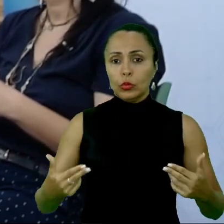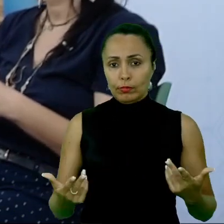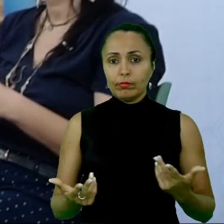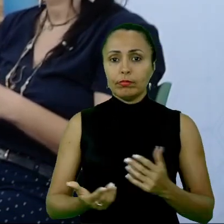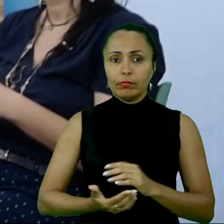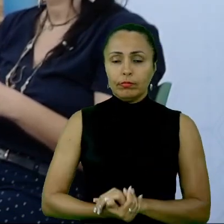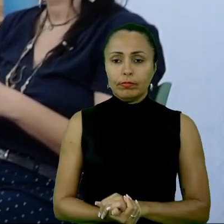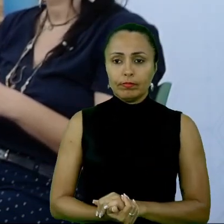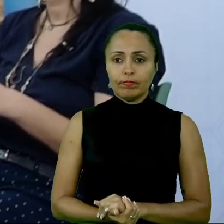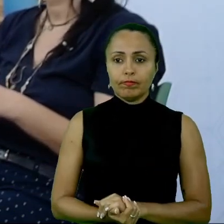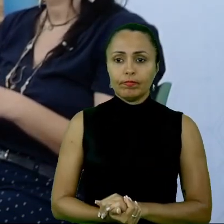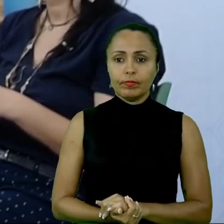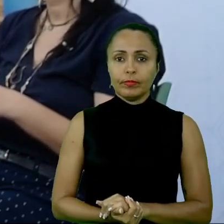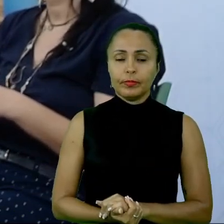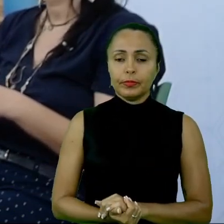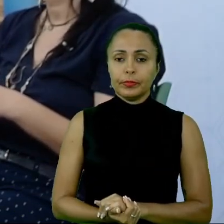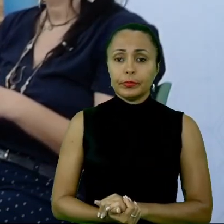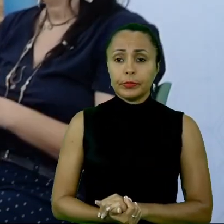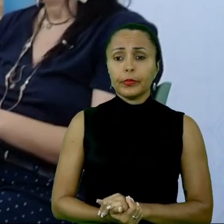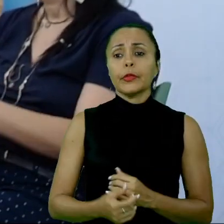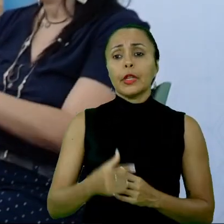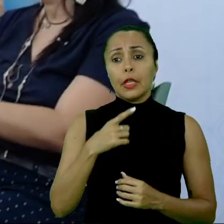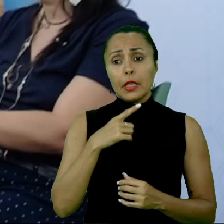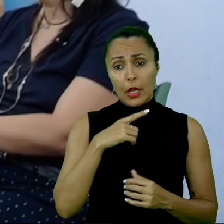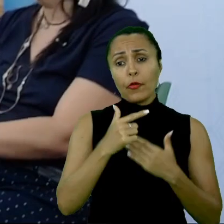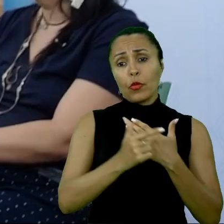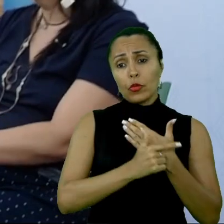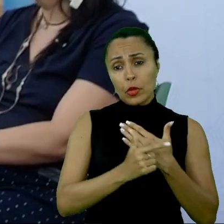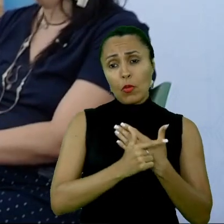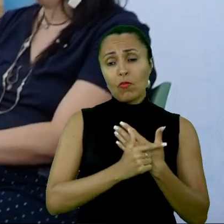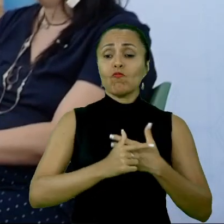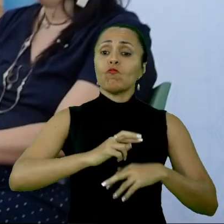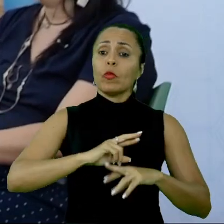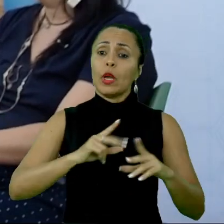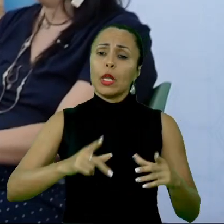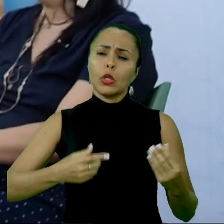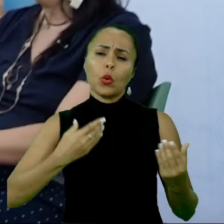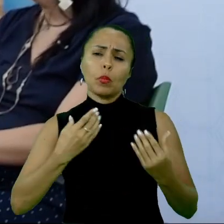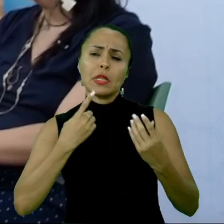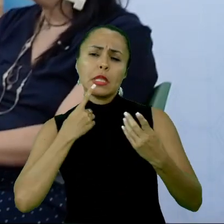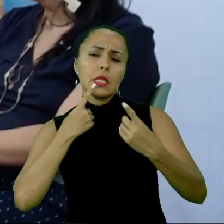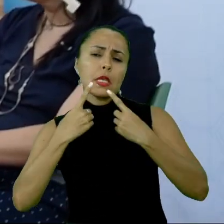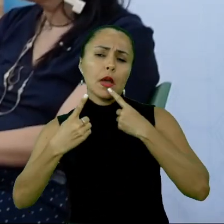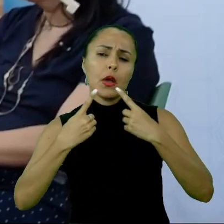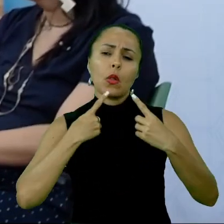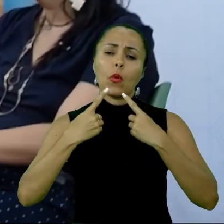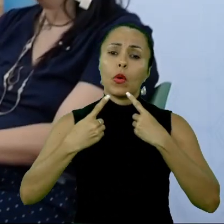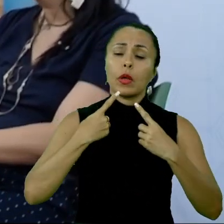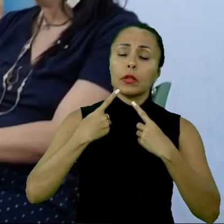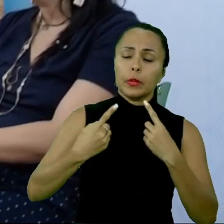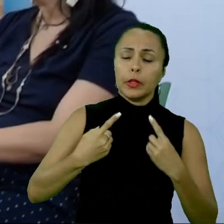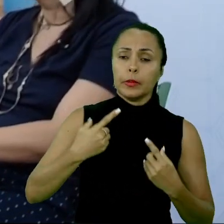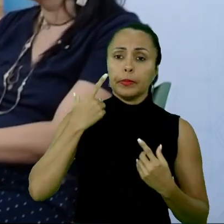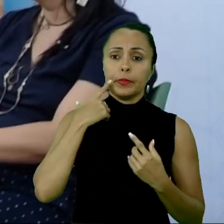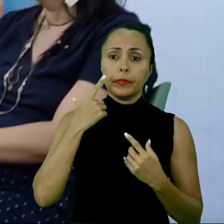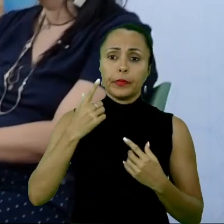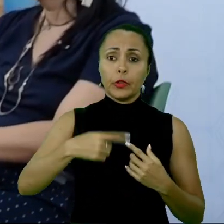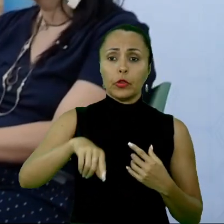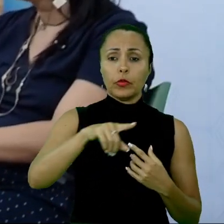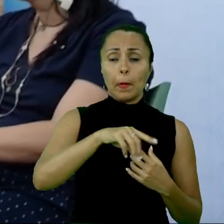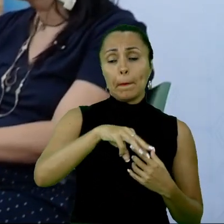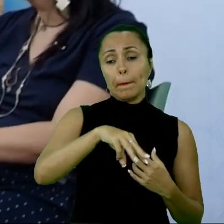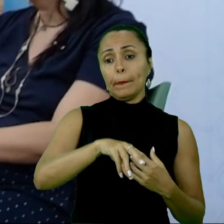produto. Tem sabe? outra função. Tem outra função. E como isso dialoga também. Muito inteiro. Embora, eu vou dizer de